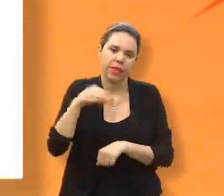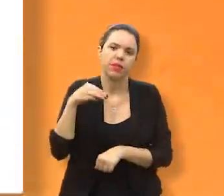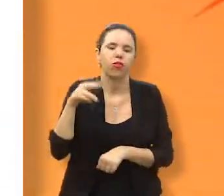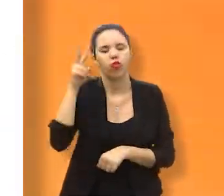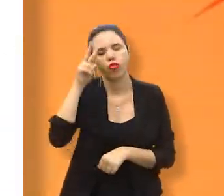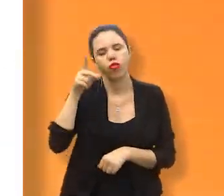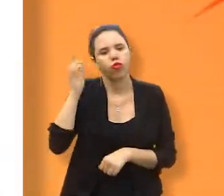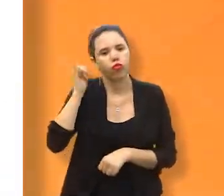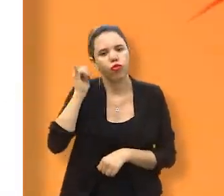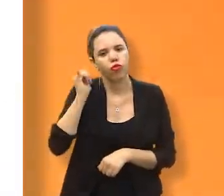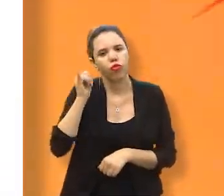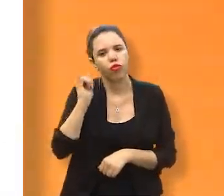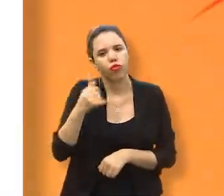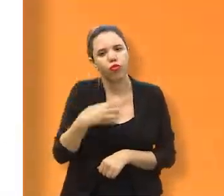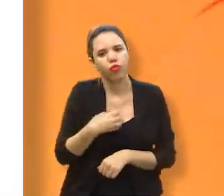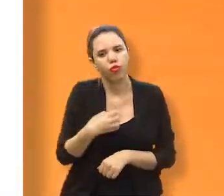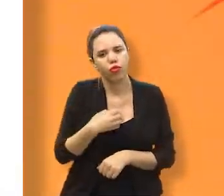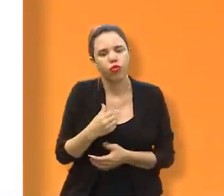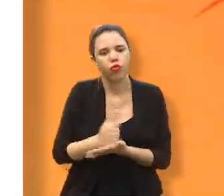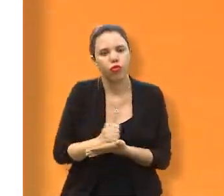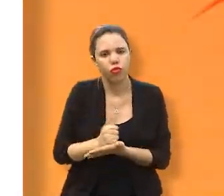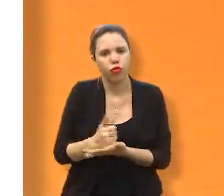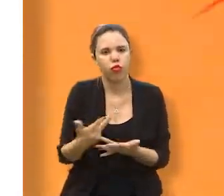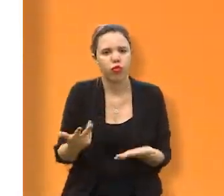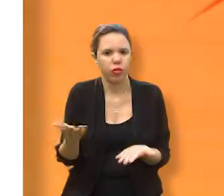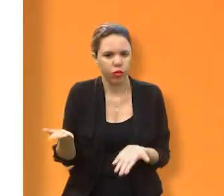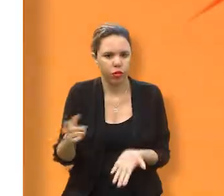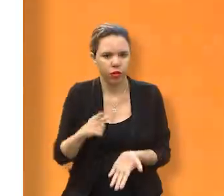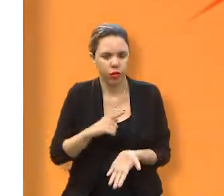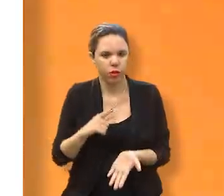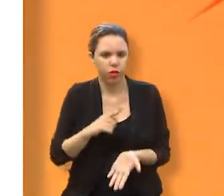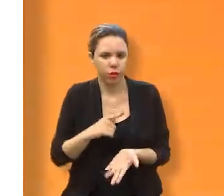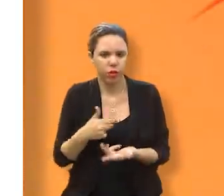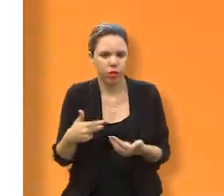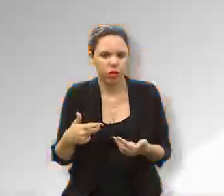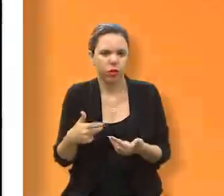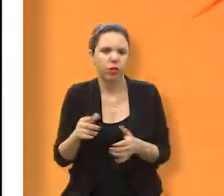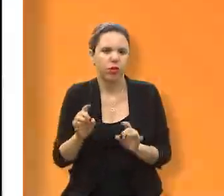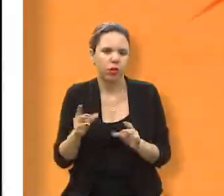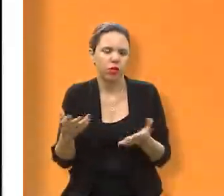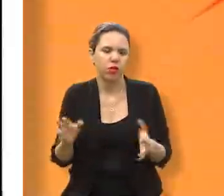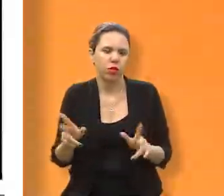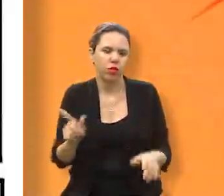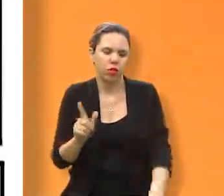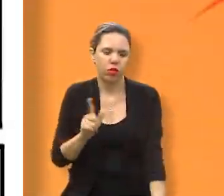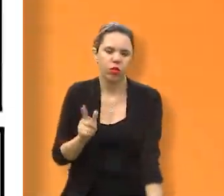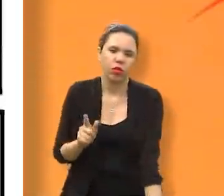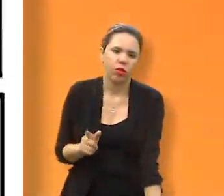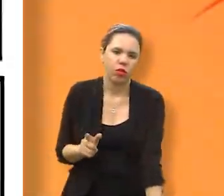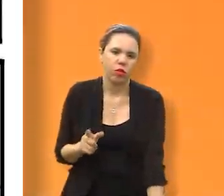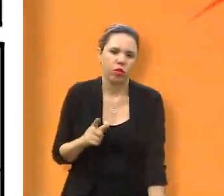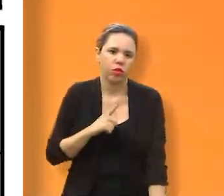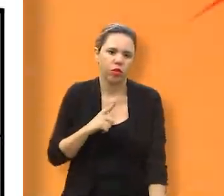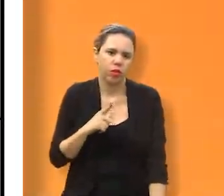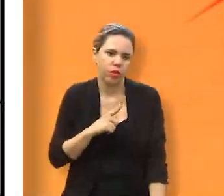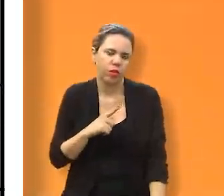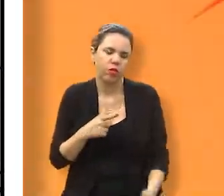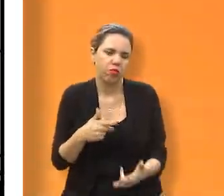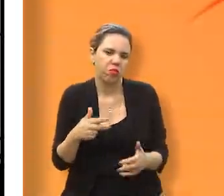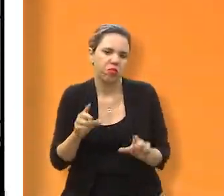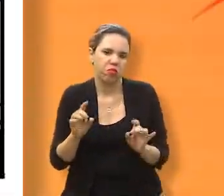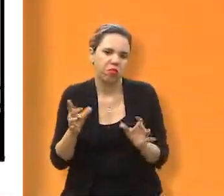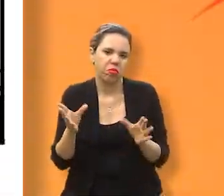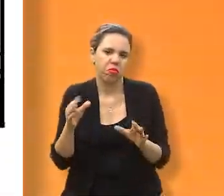ela é narrada conforme o jogo de RPG. Então tem algumas peculiaridades, e óbvio, né? Tem alguns easter eggs ali